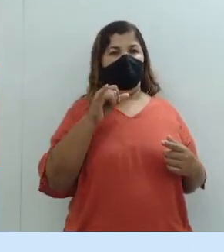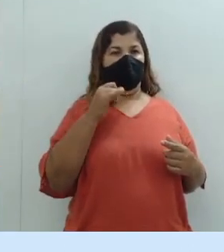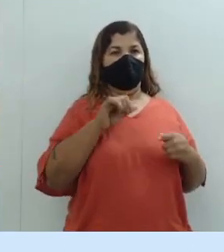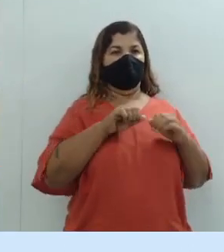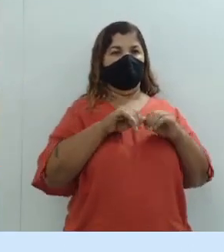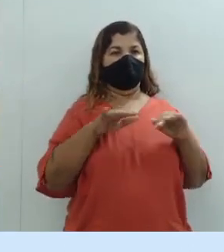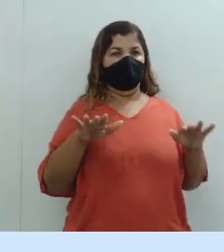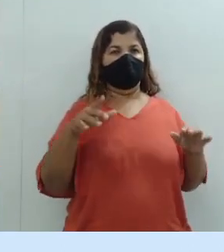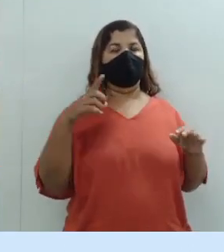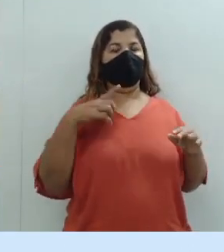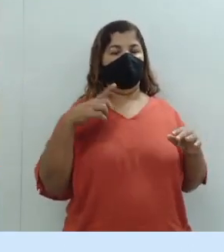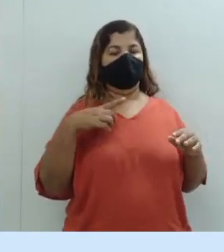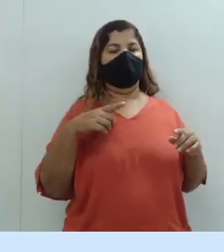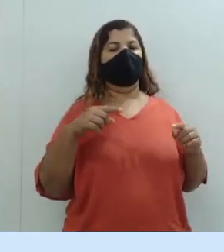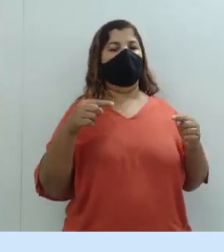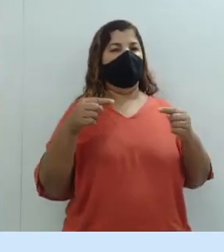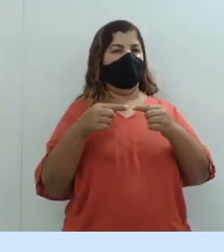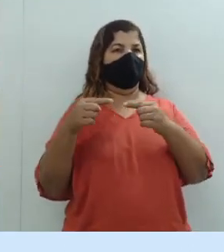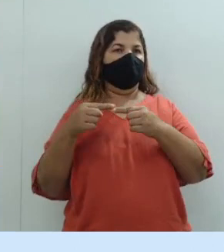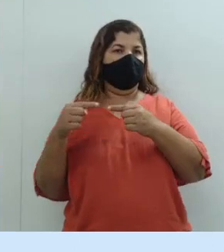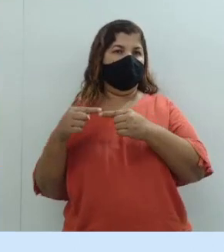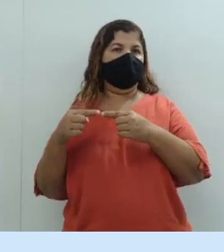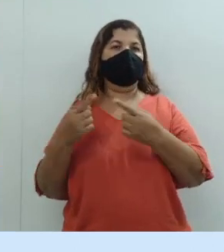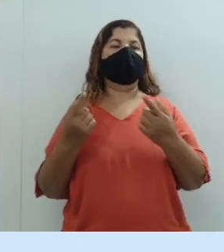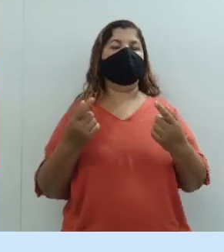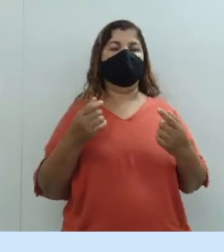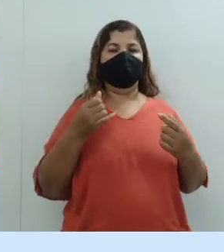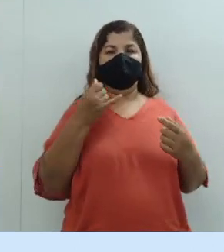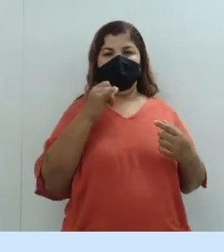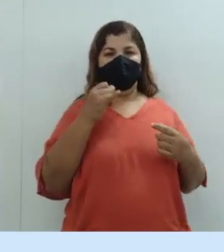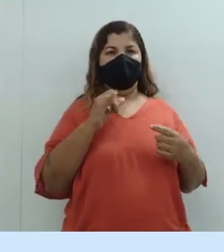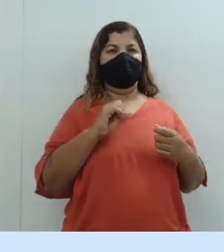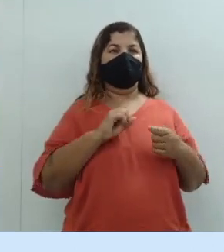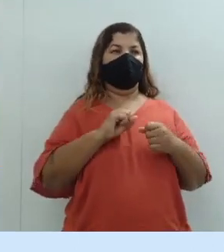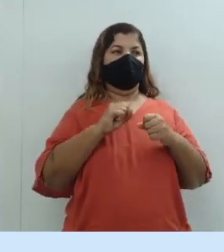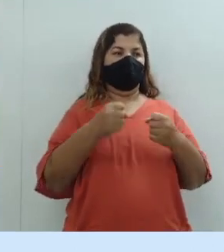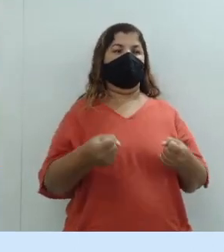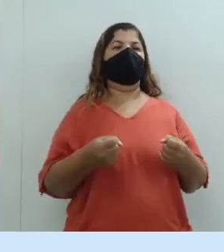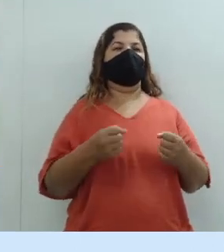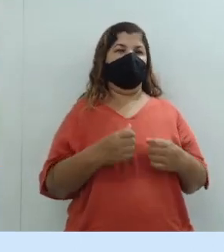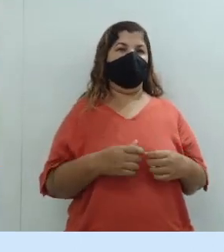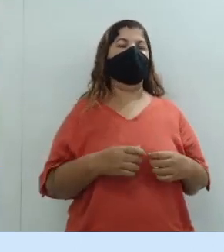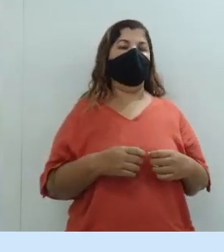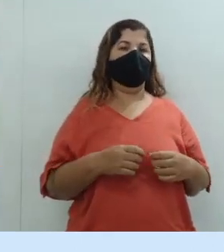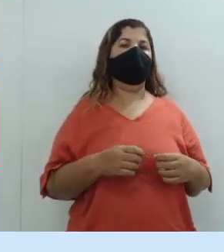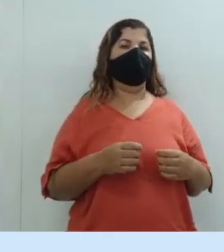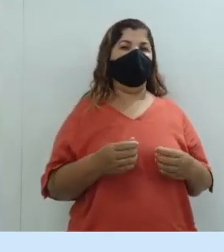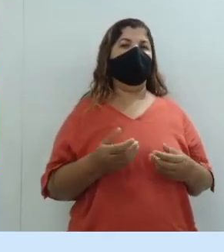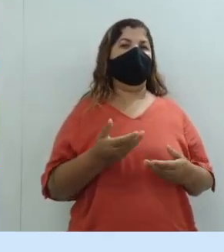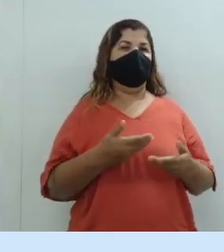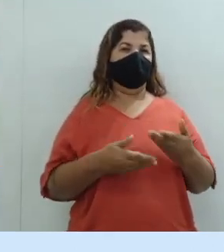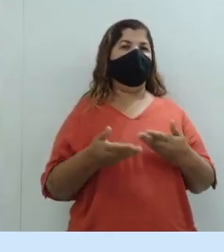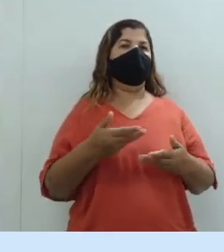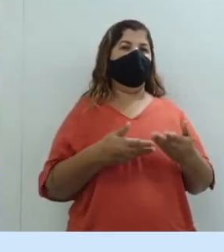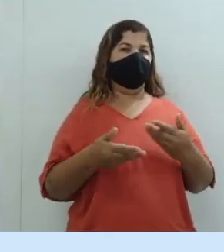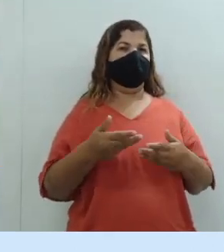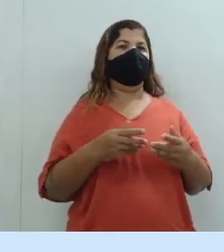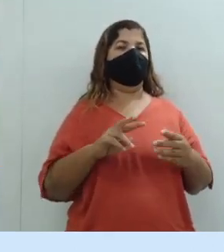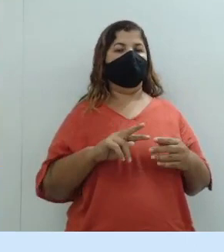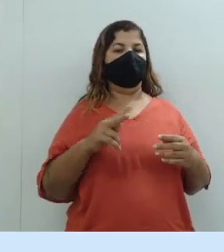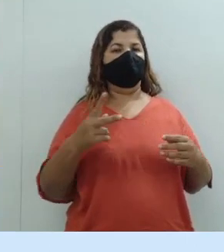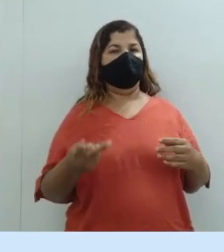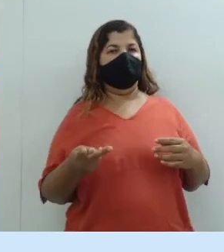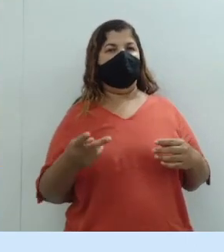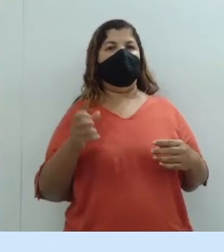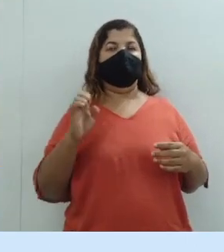inversamente proporcionais às respectivas resistências, né? Potência e resistência aí tem uma relação inversamente proporcional. Ou seja,